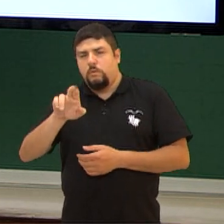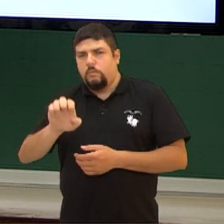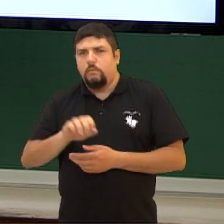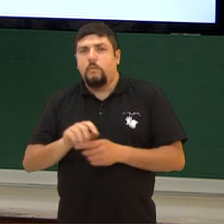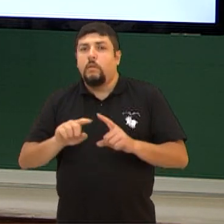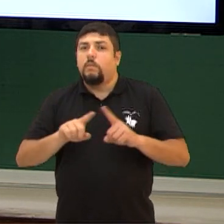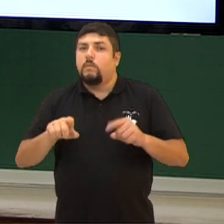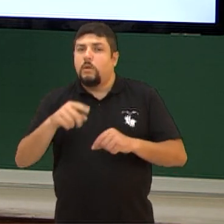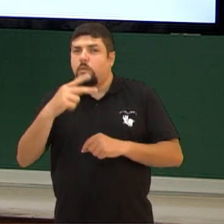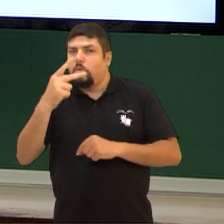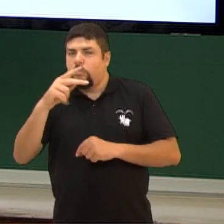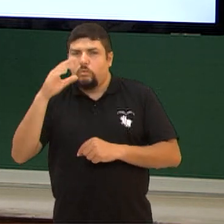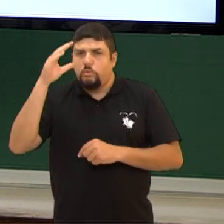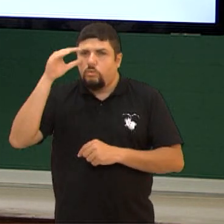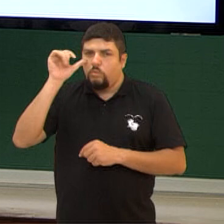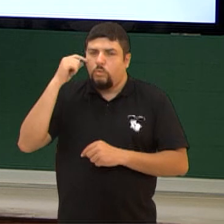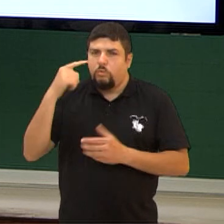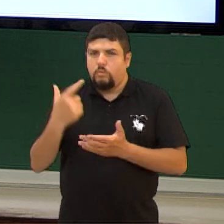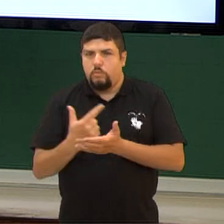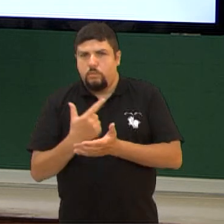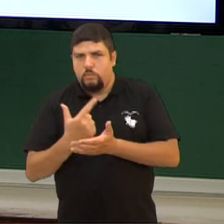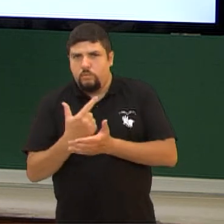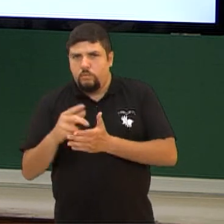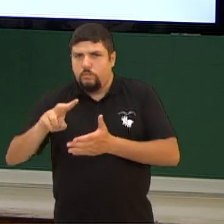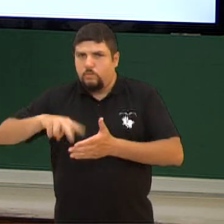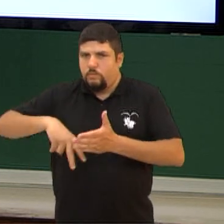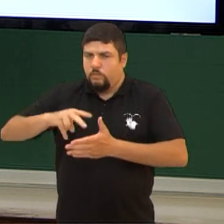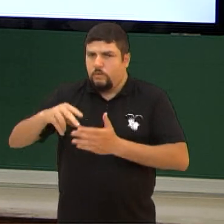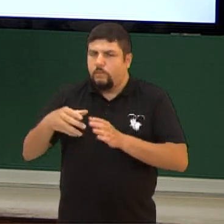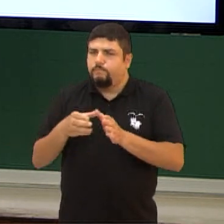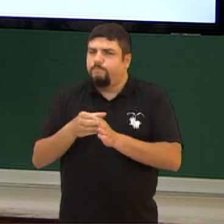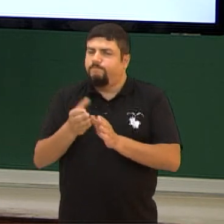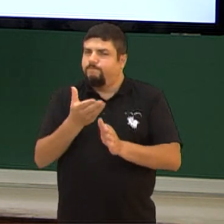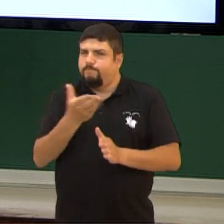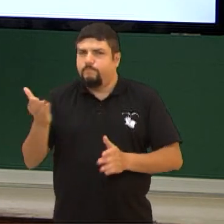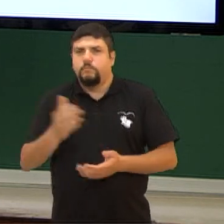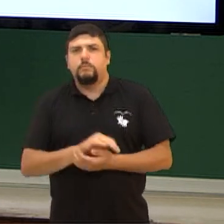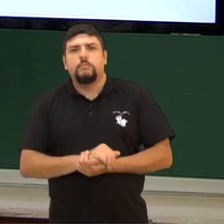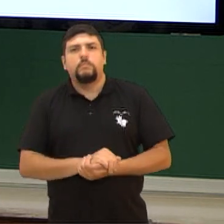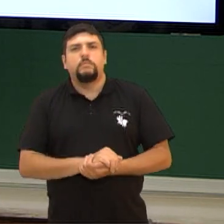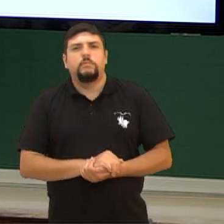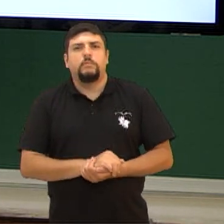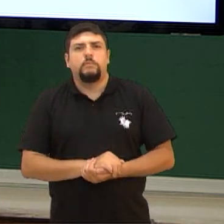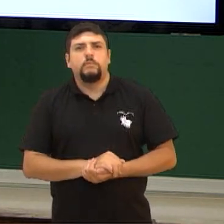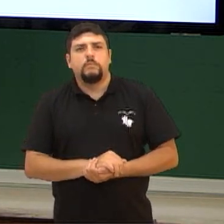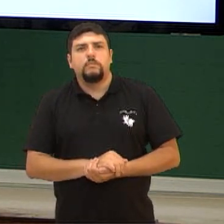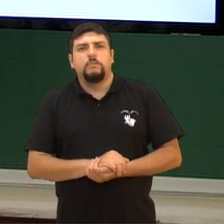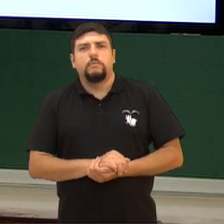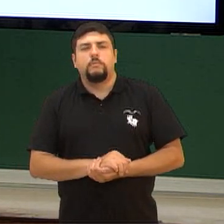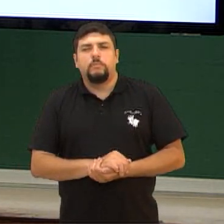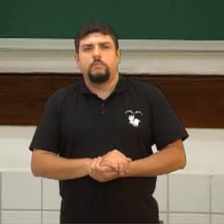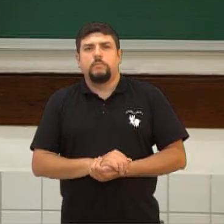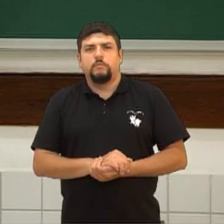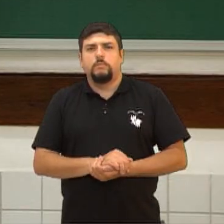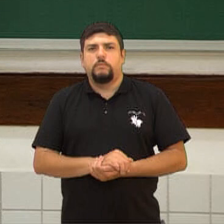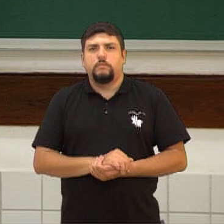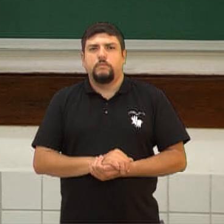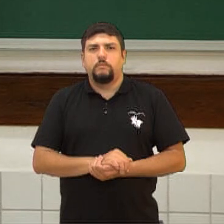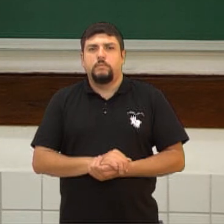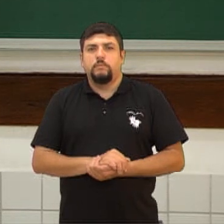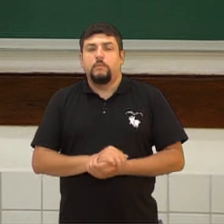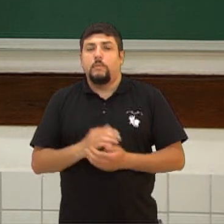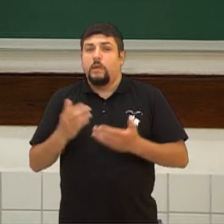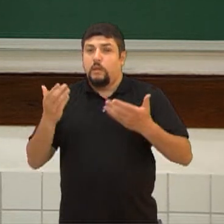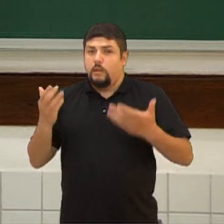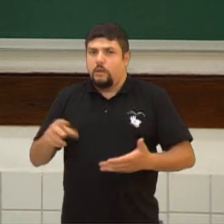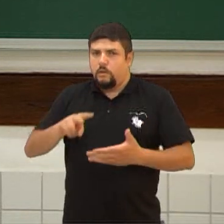de buscar o livro inteiro depois, e eu super recomendo, beleza? Essa primeira leitura, como eu falei na aula passada,